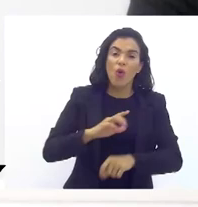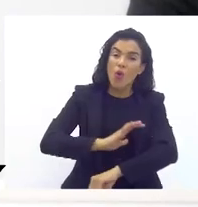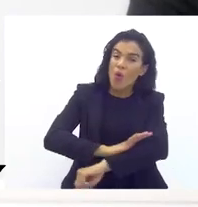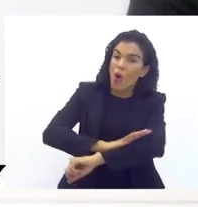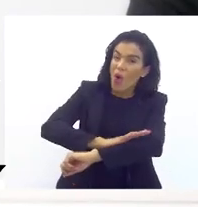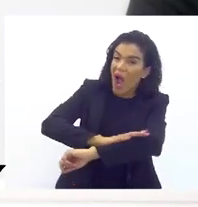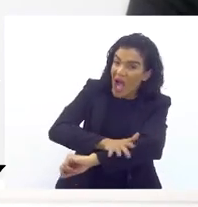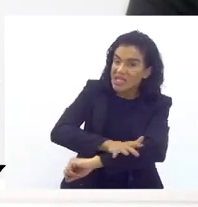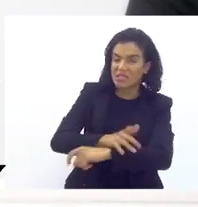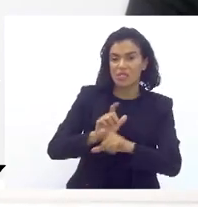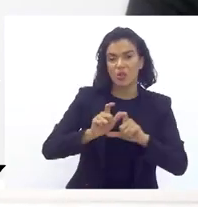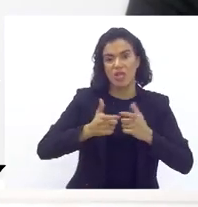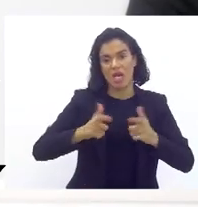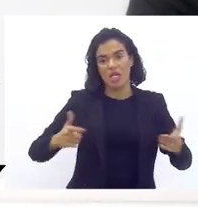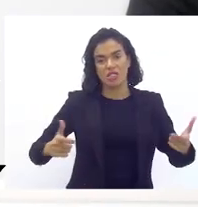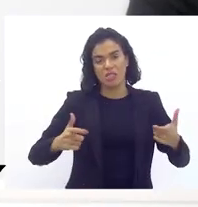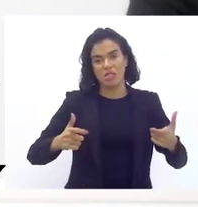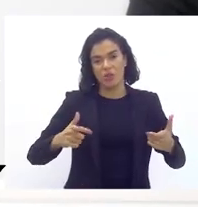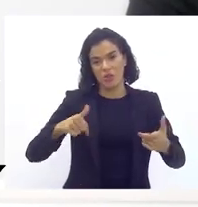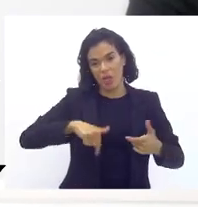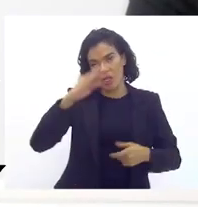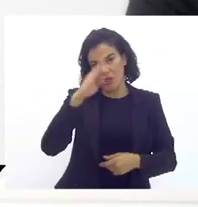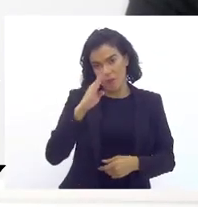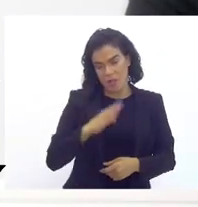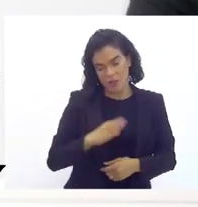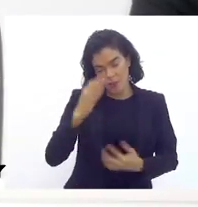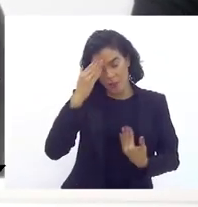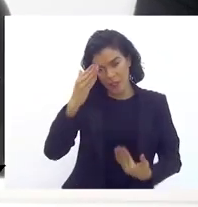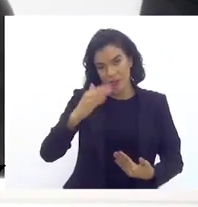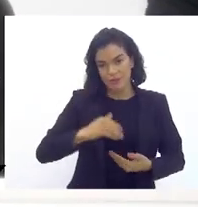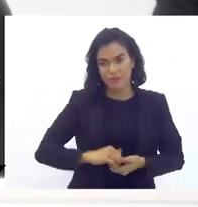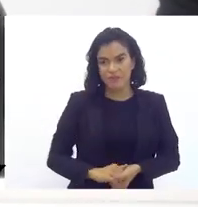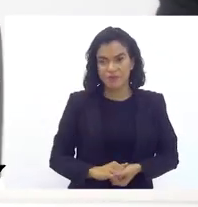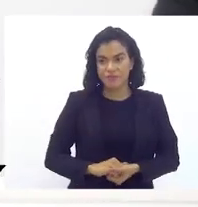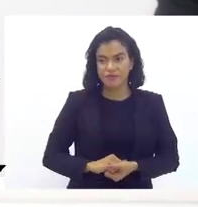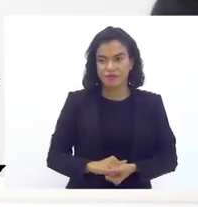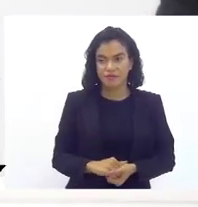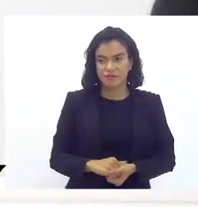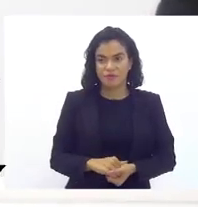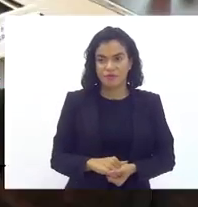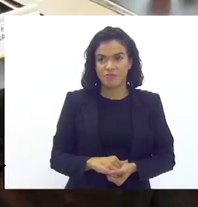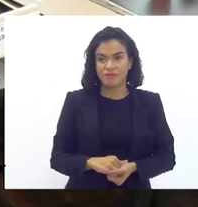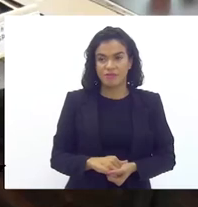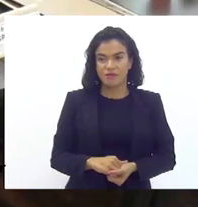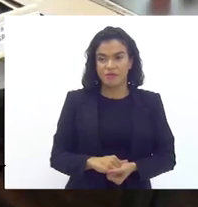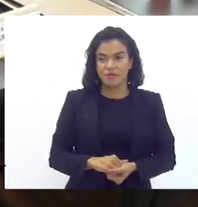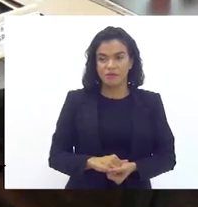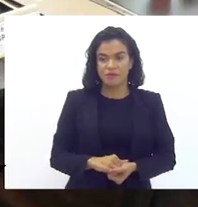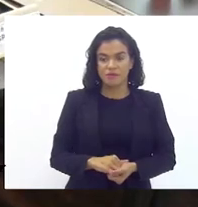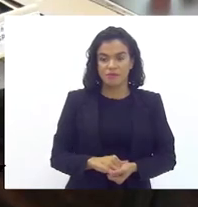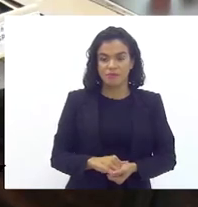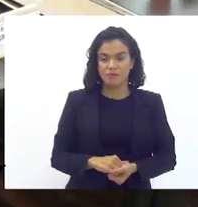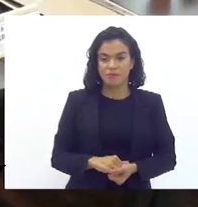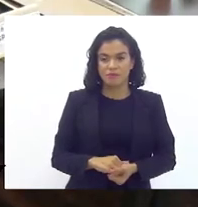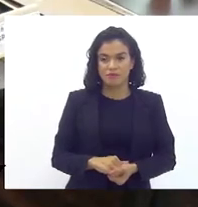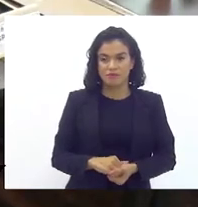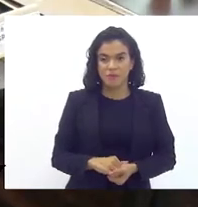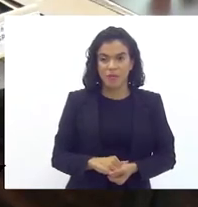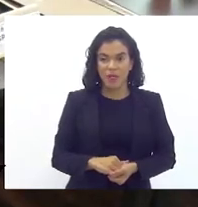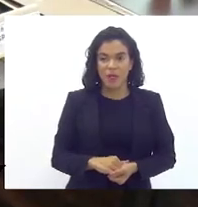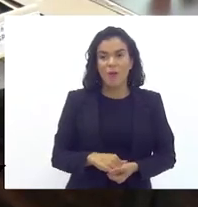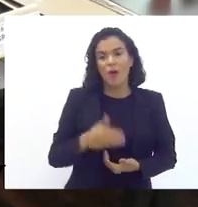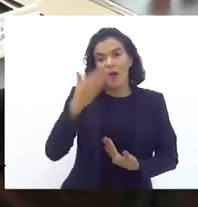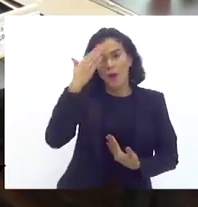racismo tem crescido muito nesse país muito obrigada Obrigado você